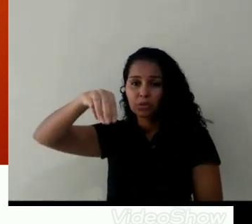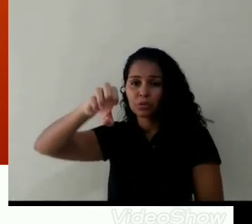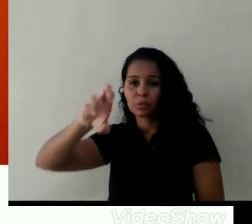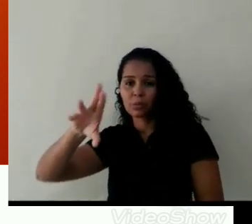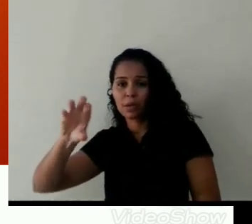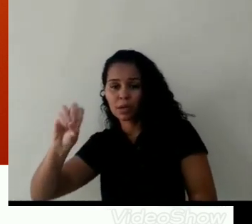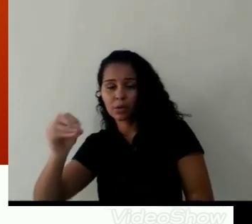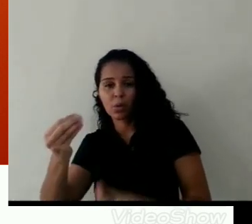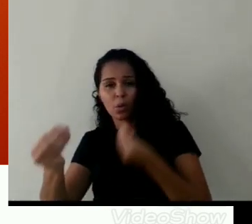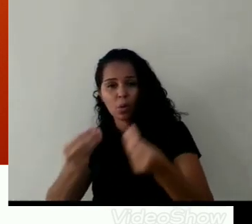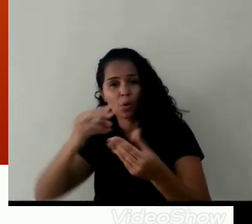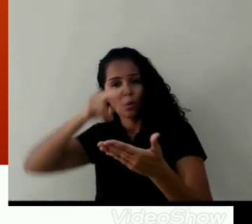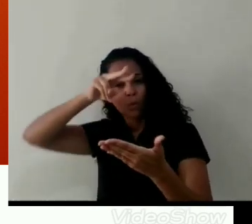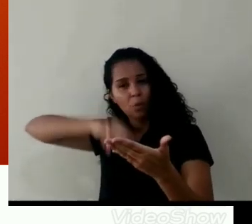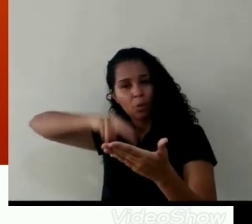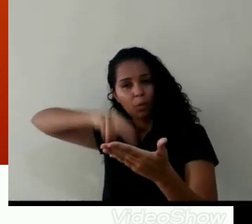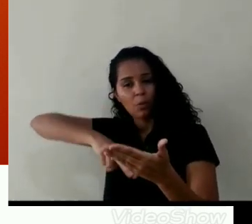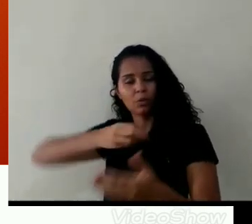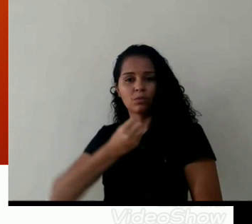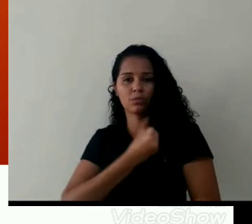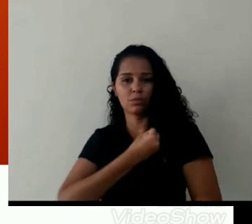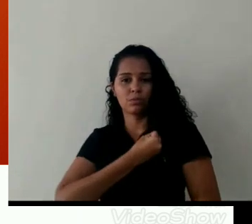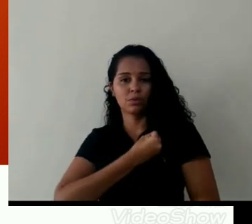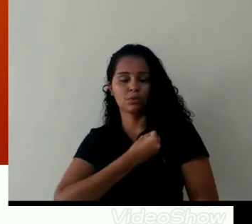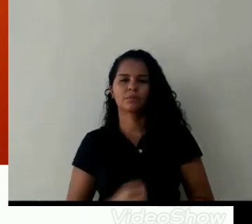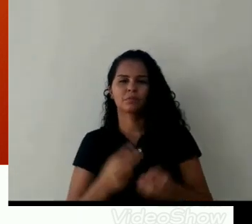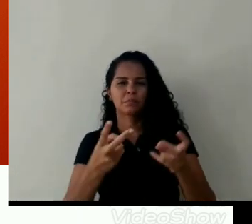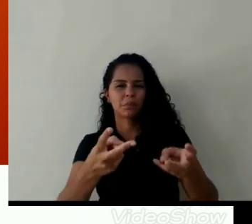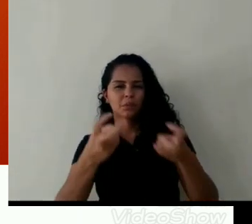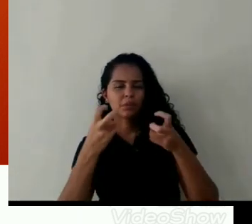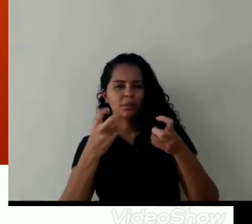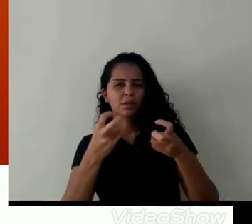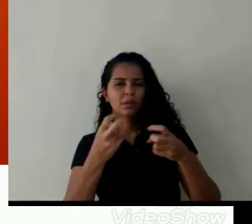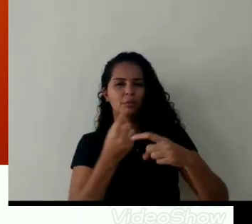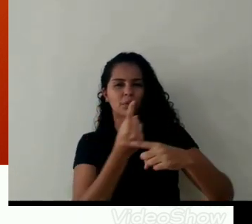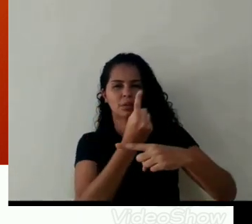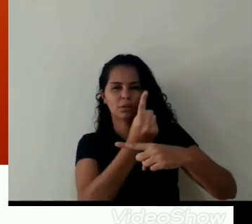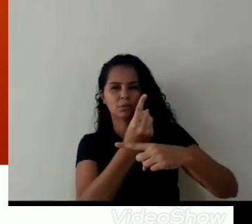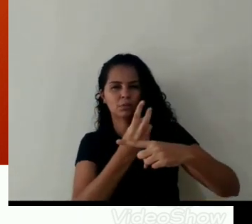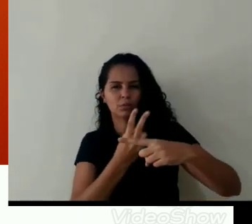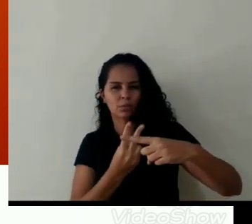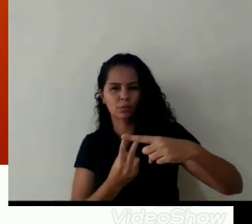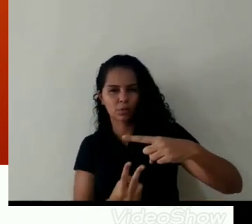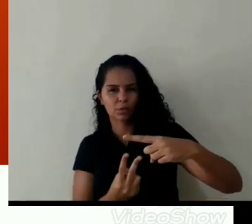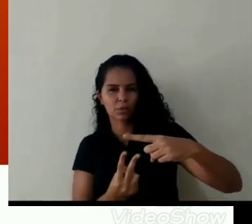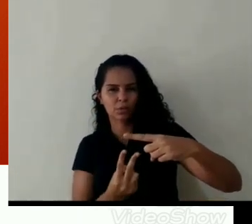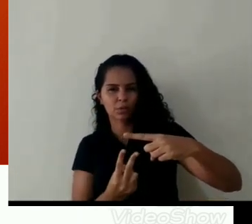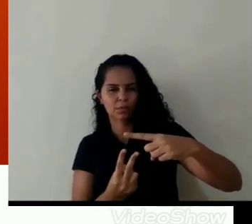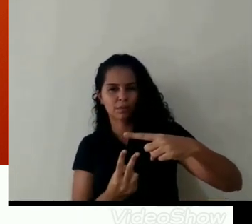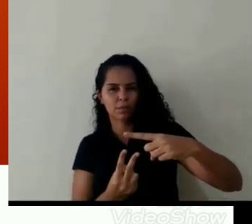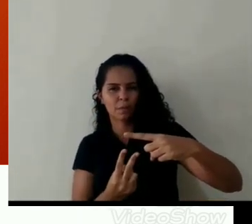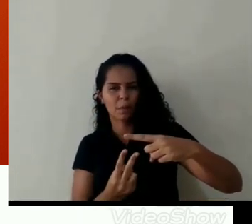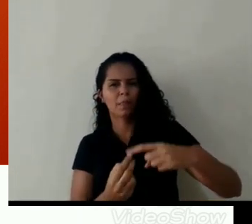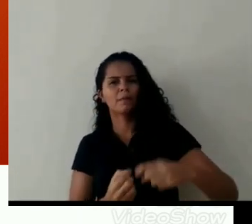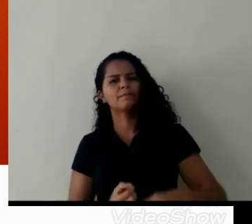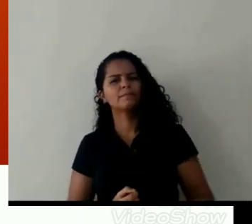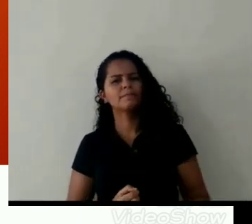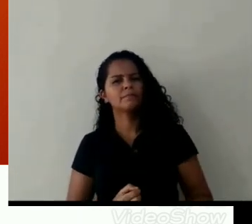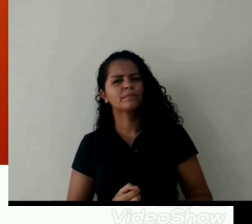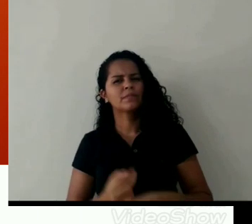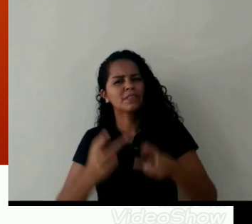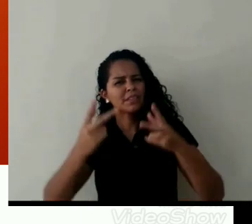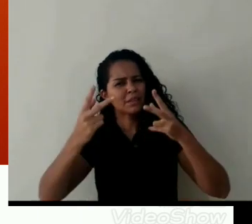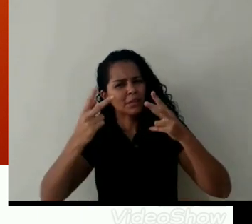Note então que 1/2, 1/2, corresponde à mesma quantidade que 3/6,